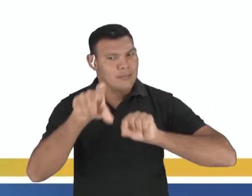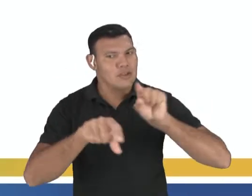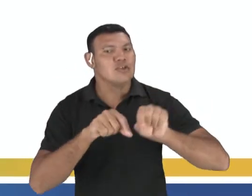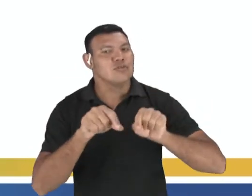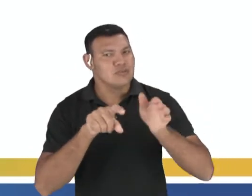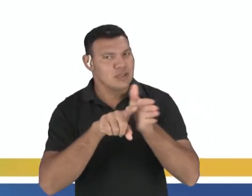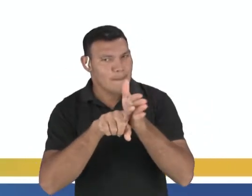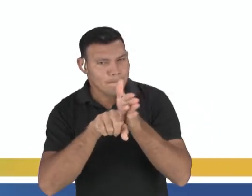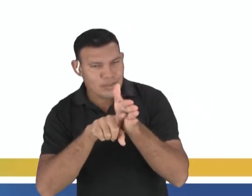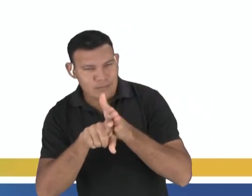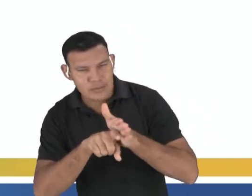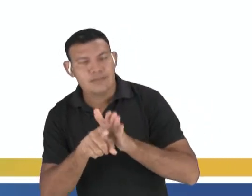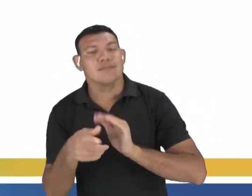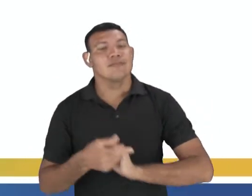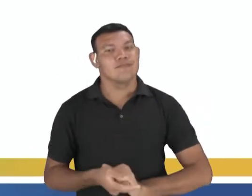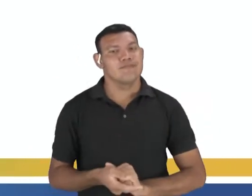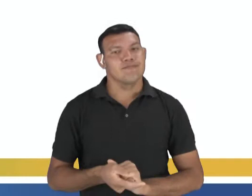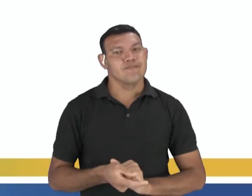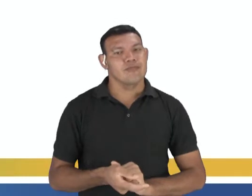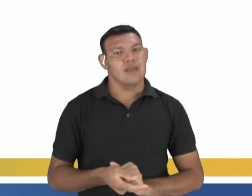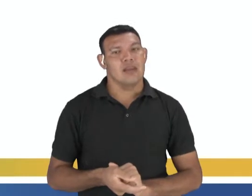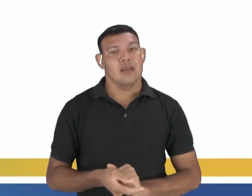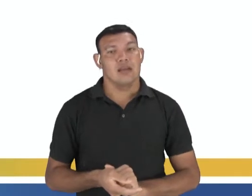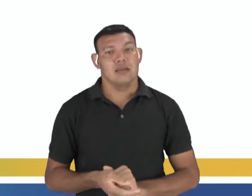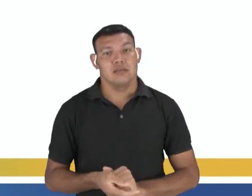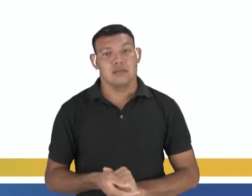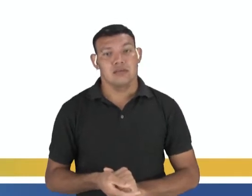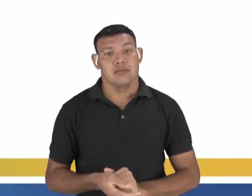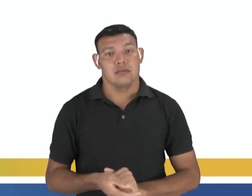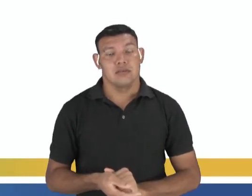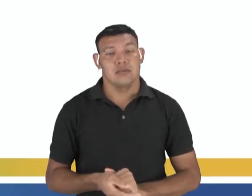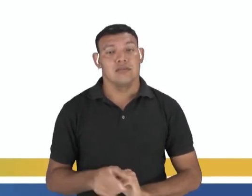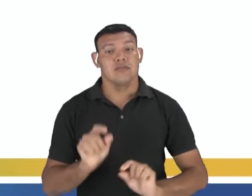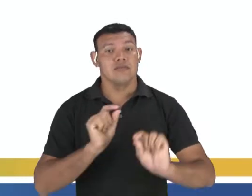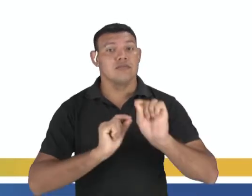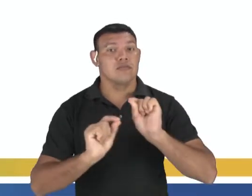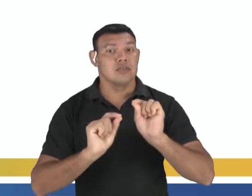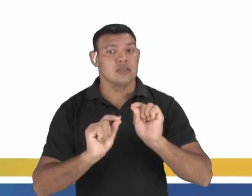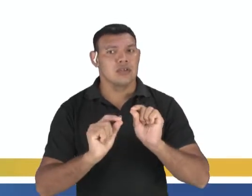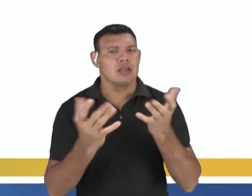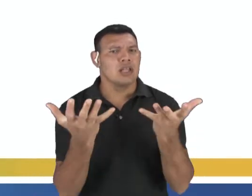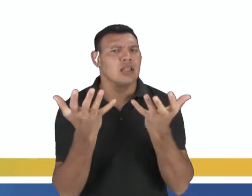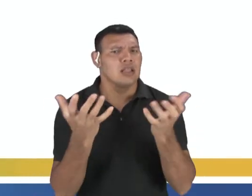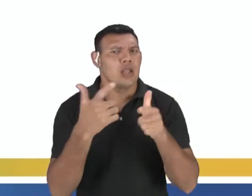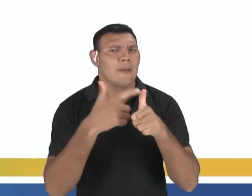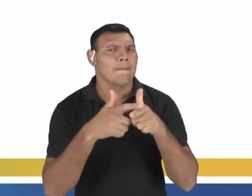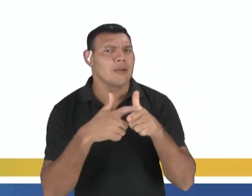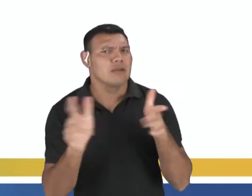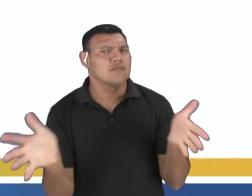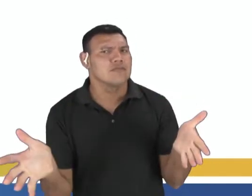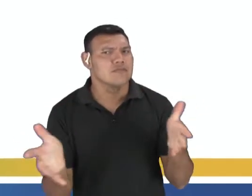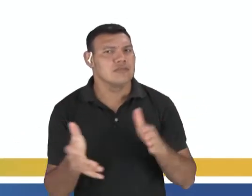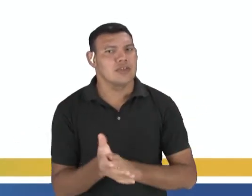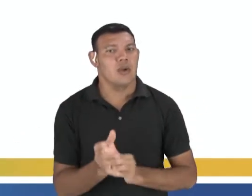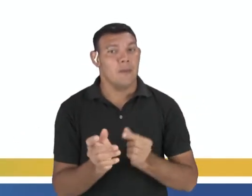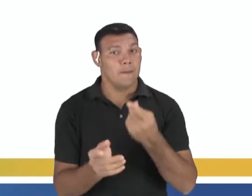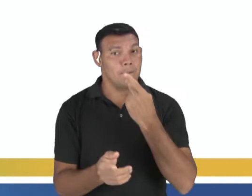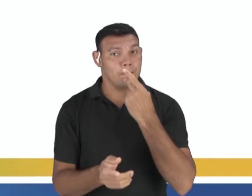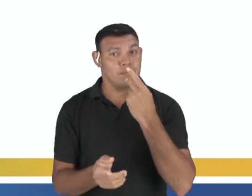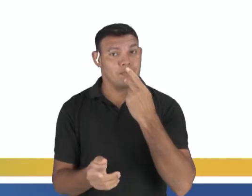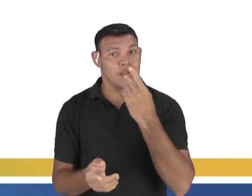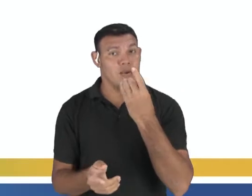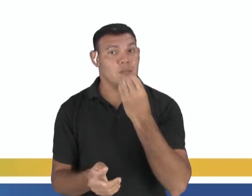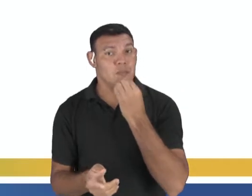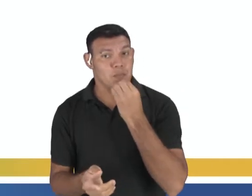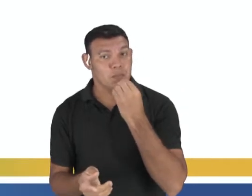ele vai lá escolher um paciente. O evento que o problema quer é o seguinte: a probabilidade, né, do escolhido não ser